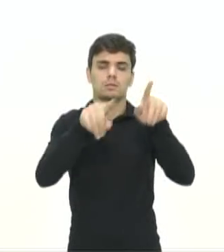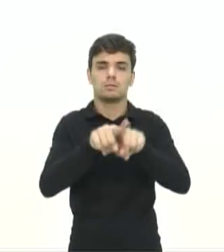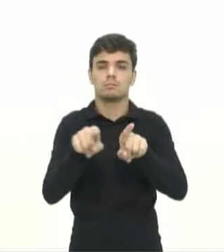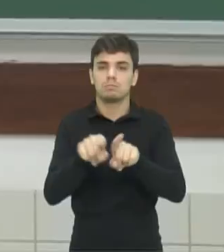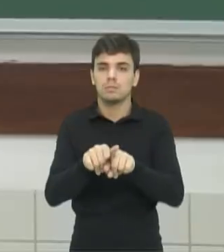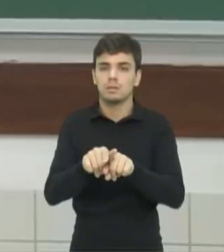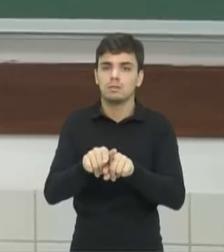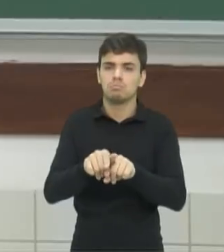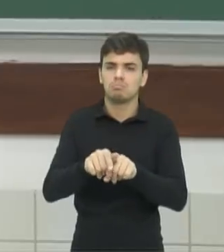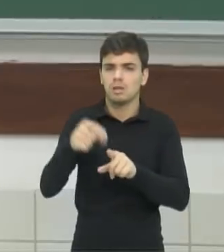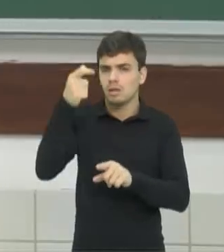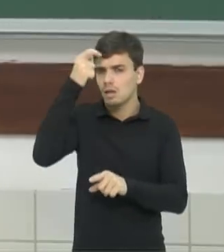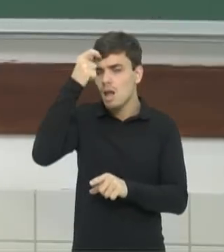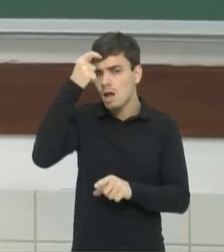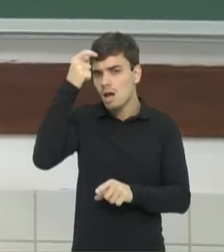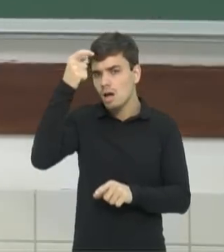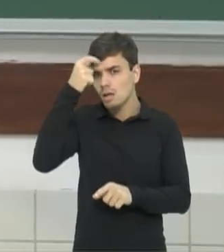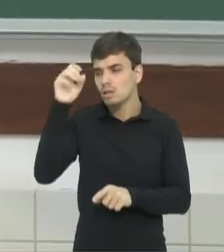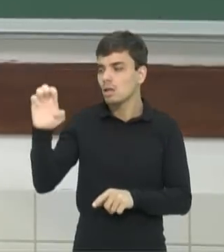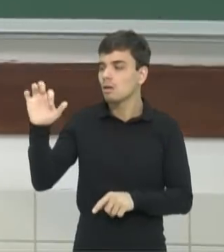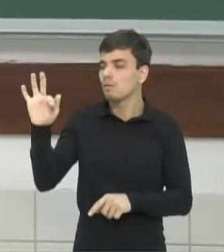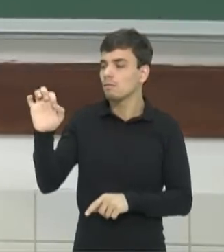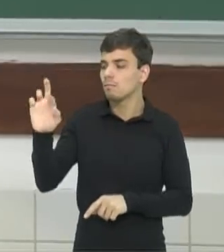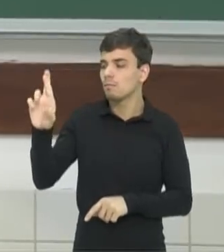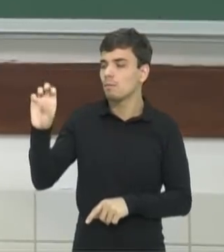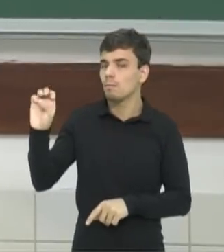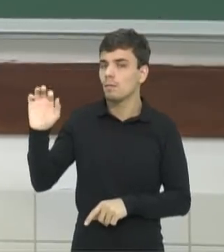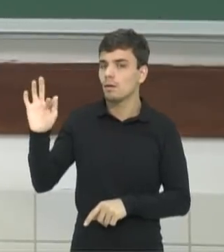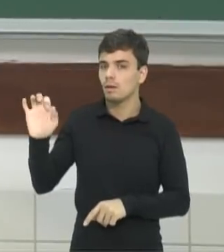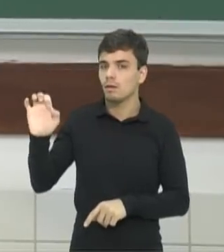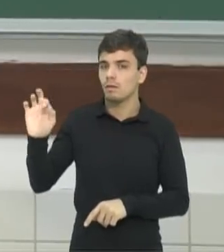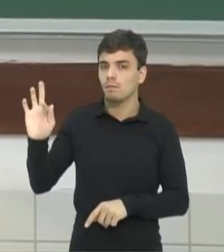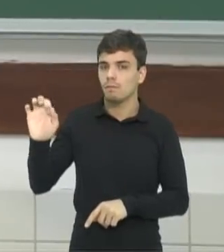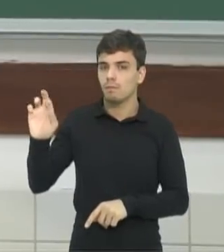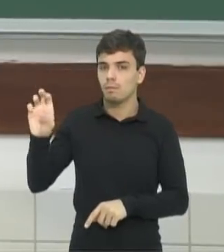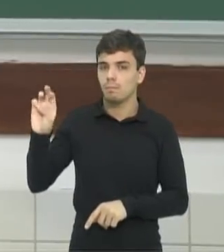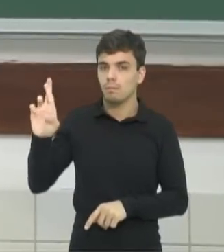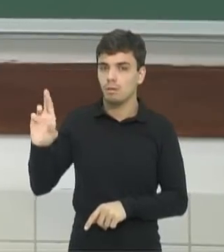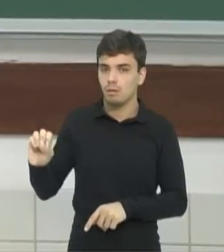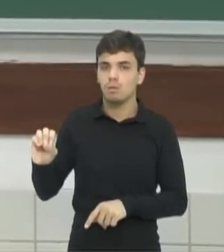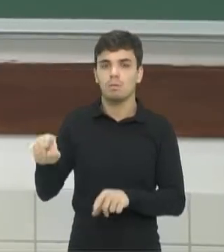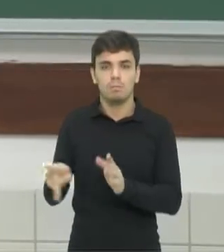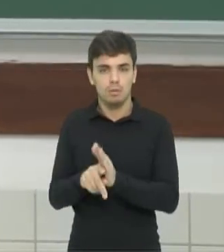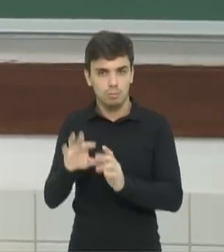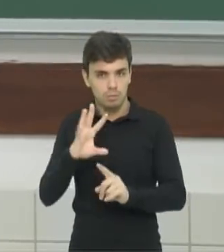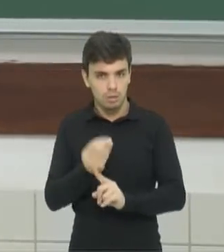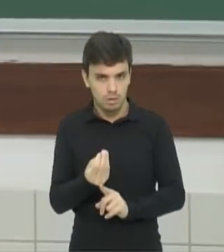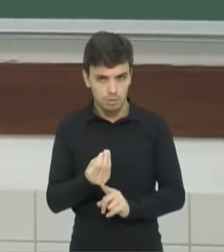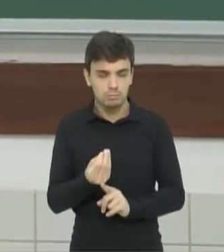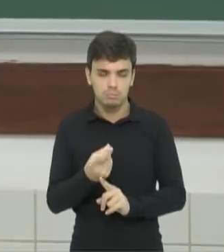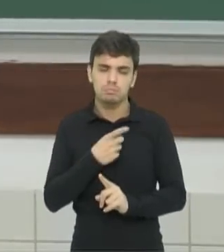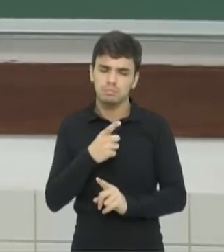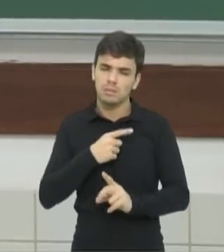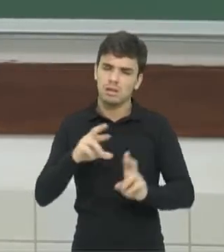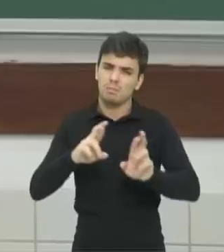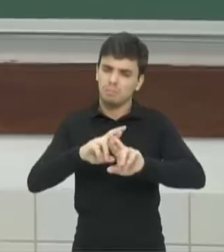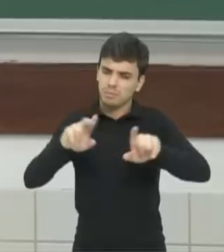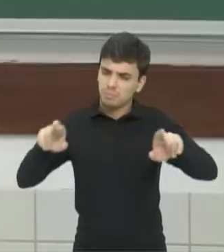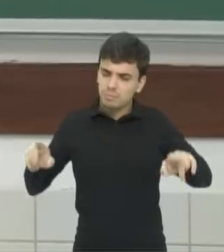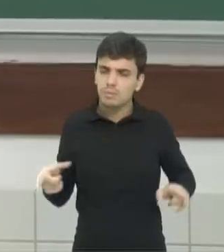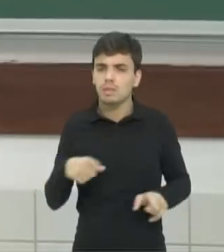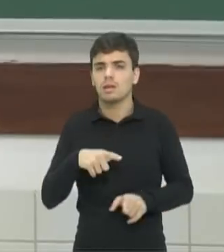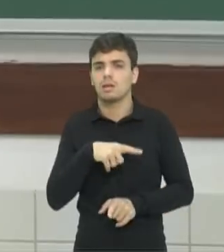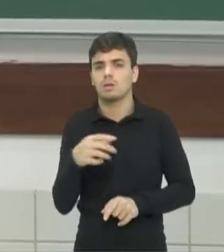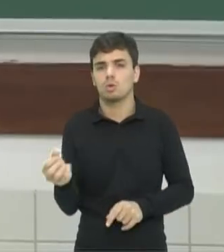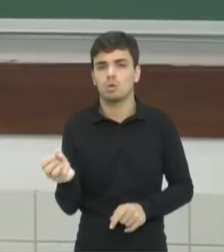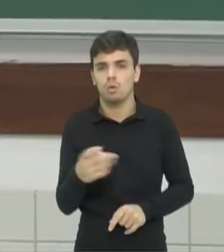arte. É um monte de característica, né, pessoal? Mas não esqueçam, é um período muito atual. Então, existe realmente muita coisa nova